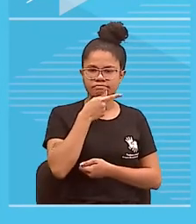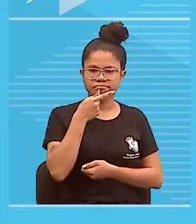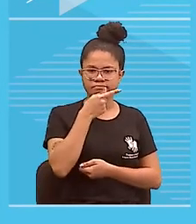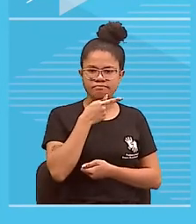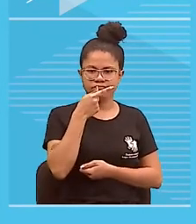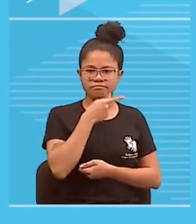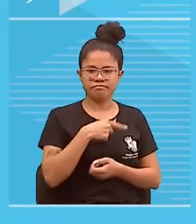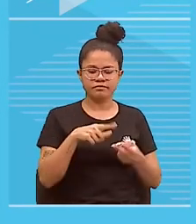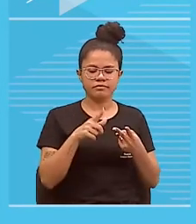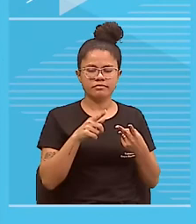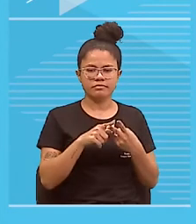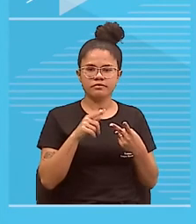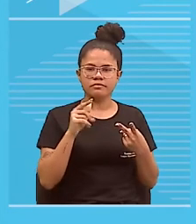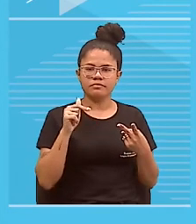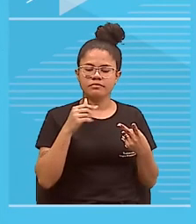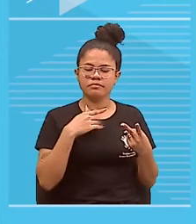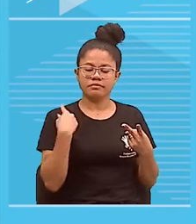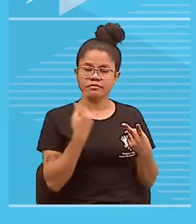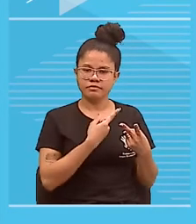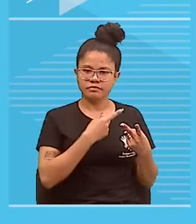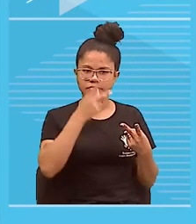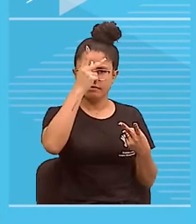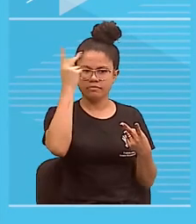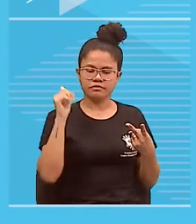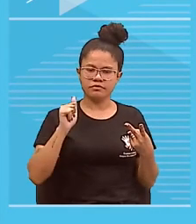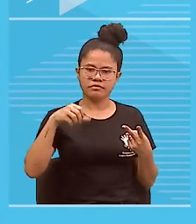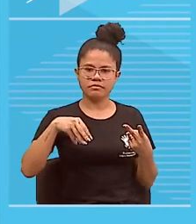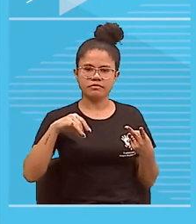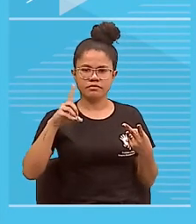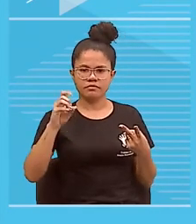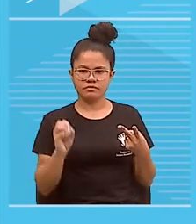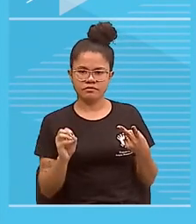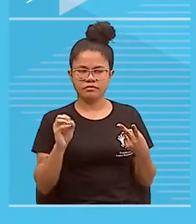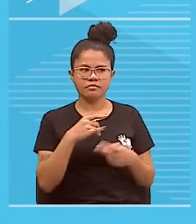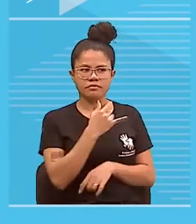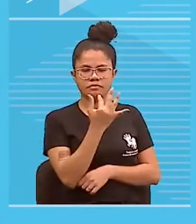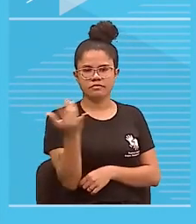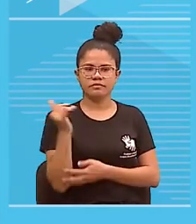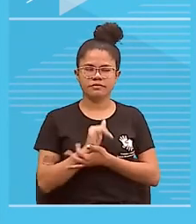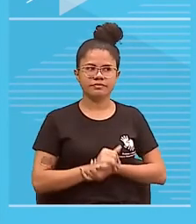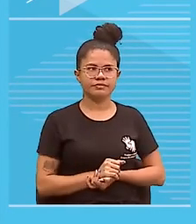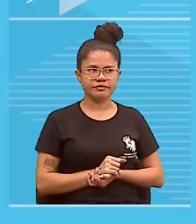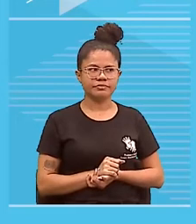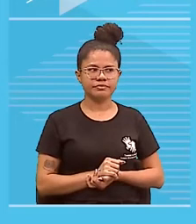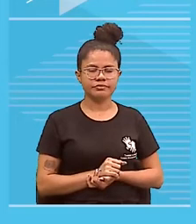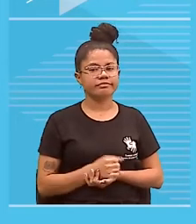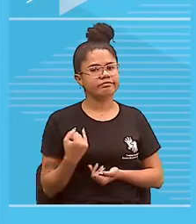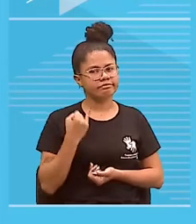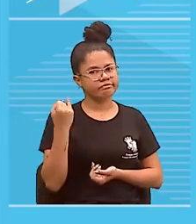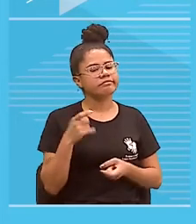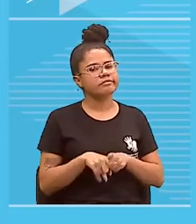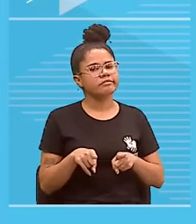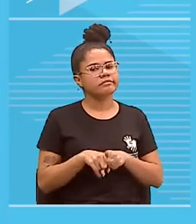e o amido para as plantas vocês lembram disso o Zé então é importante